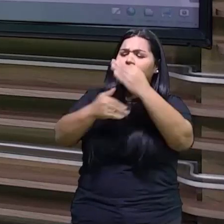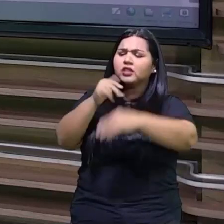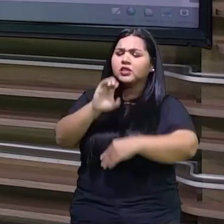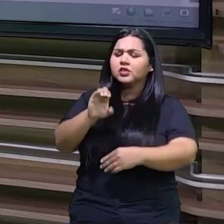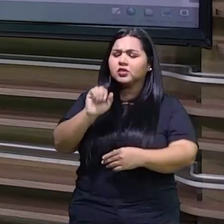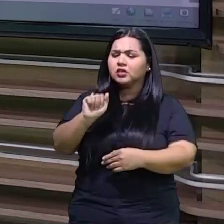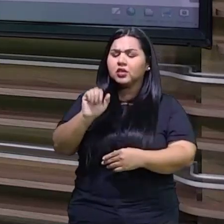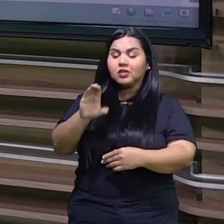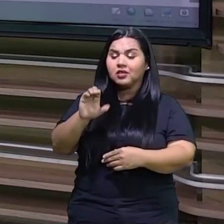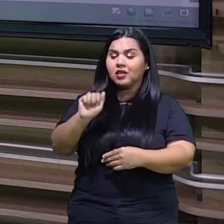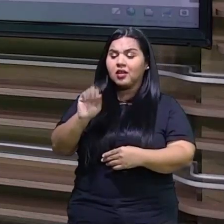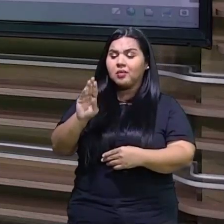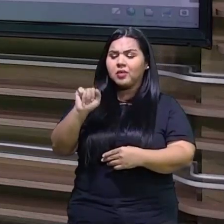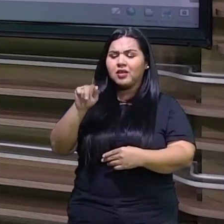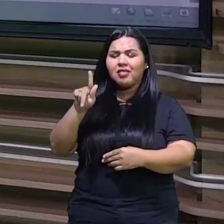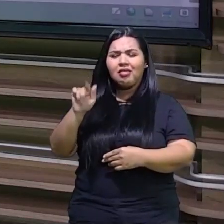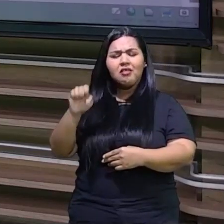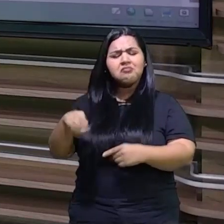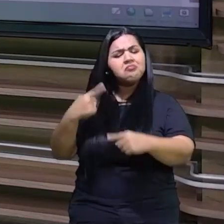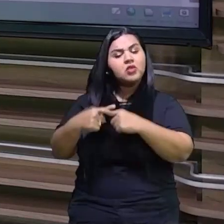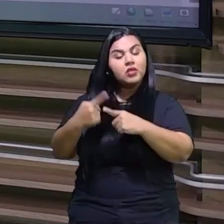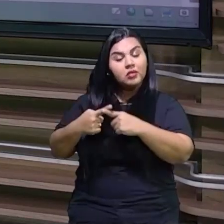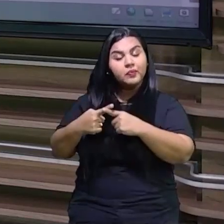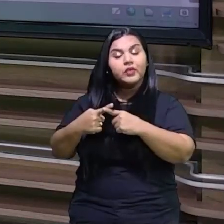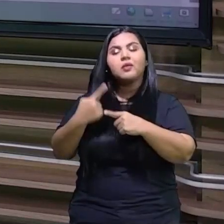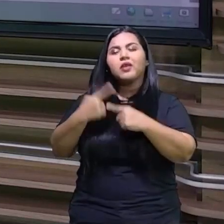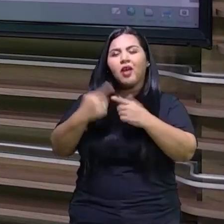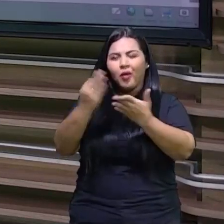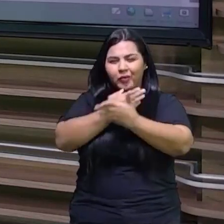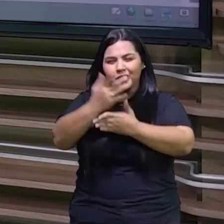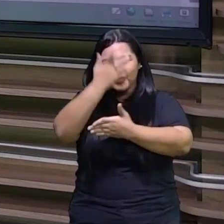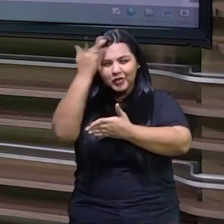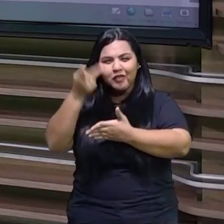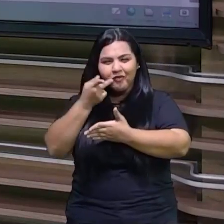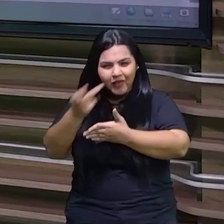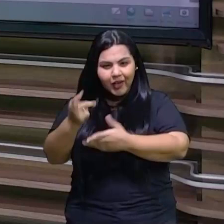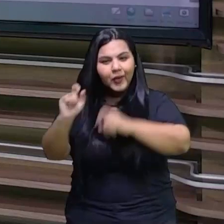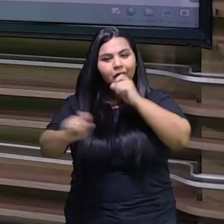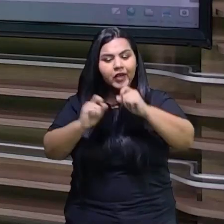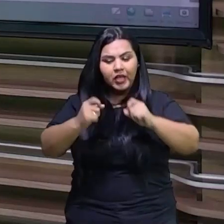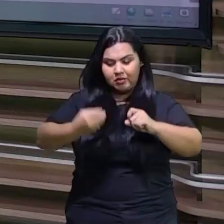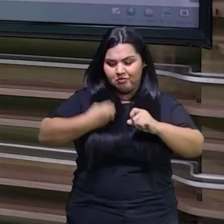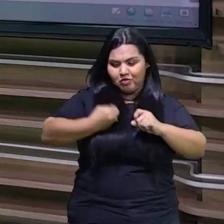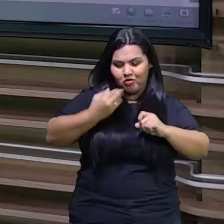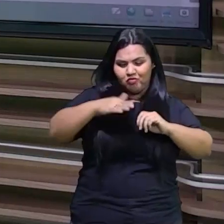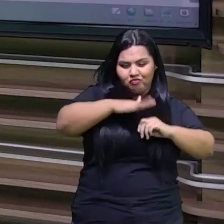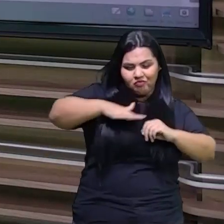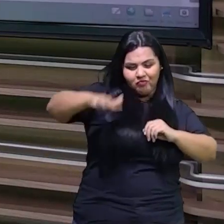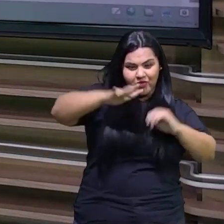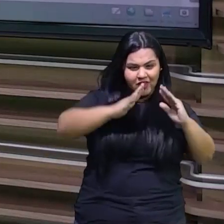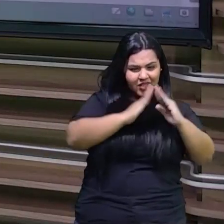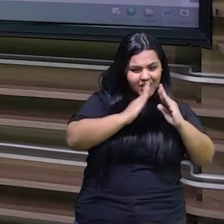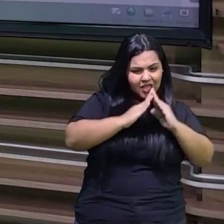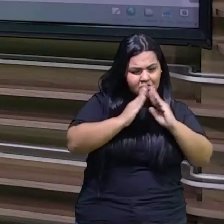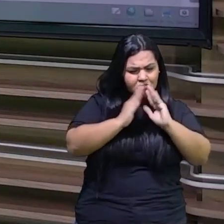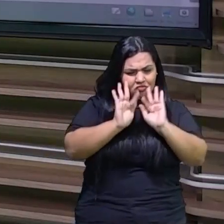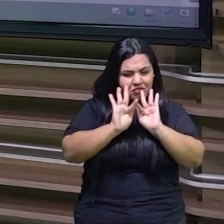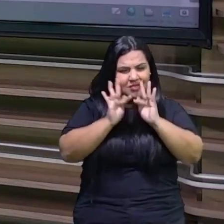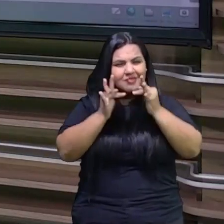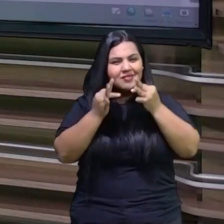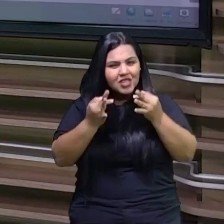cabanagem. Sabe por que foi esse nome? Porque dizem que os moradores daquela região moravam em pequenas